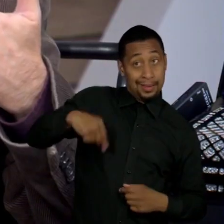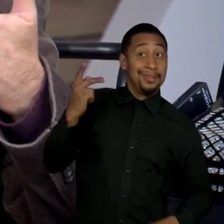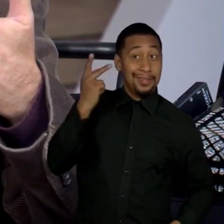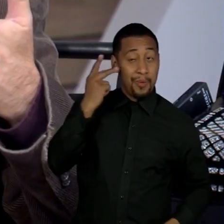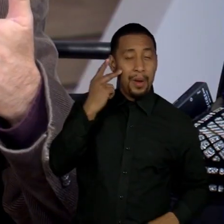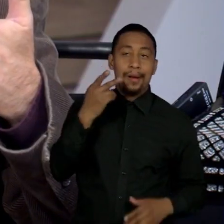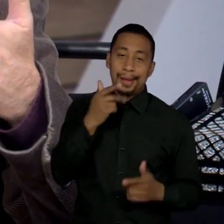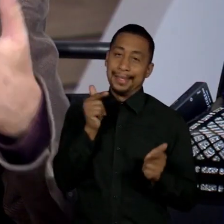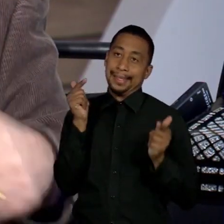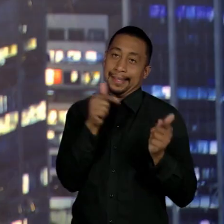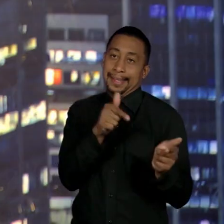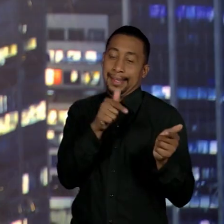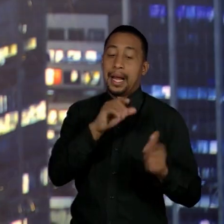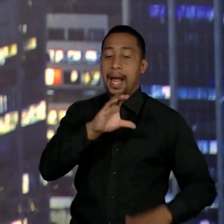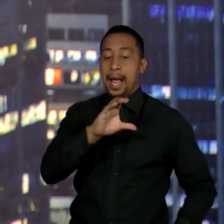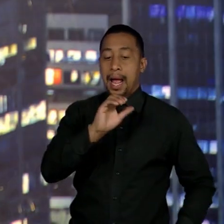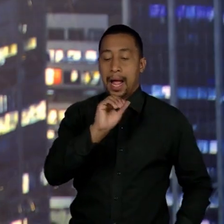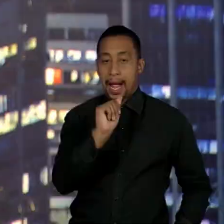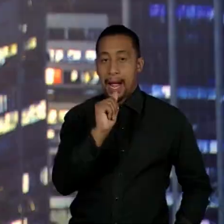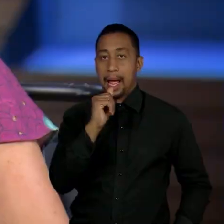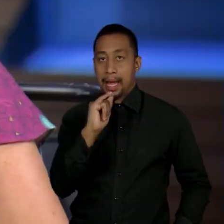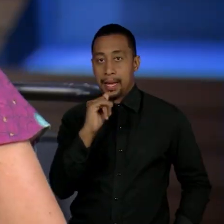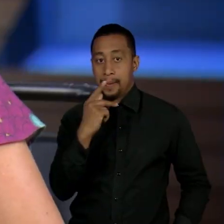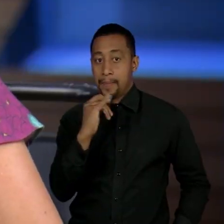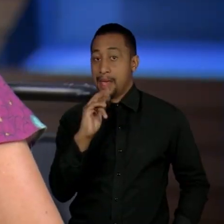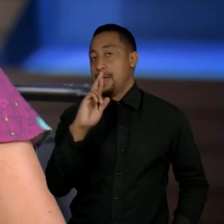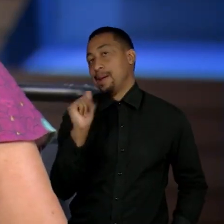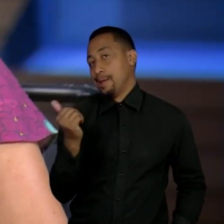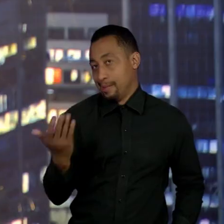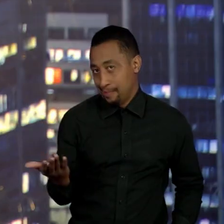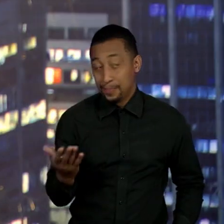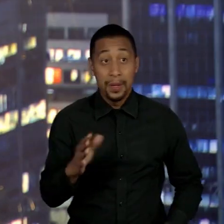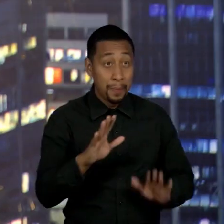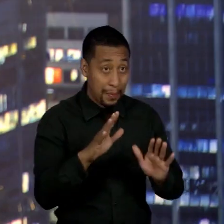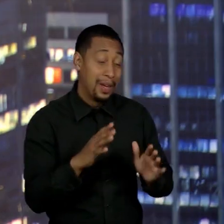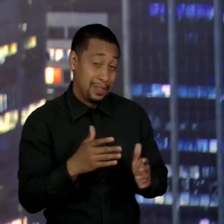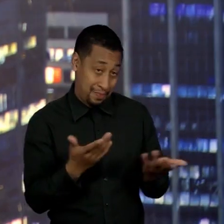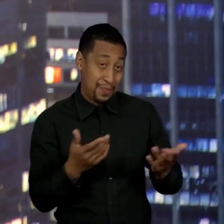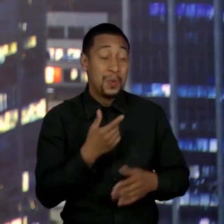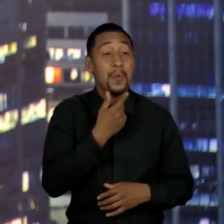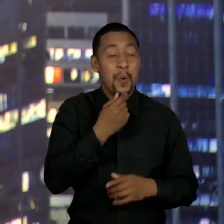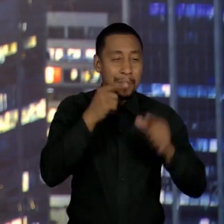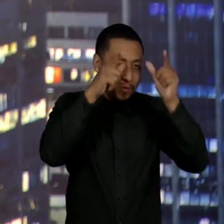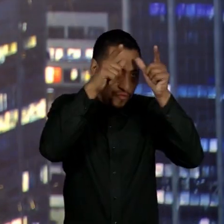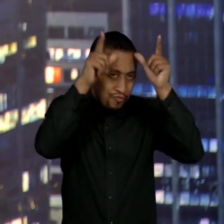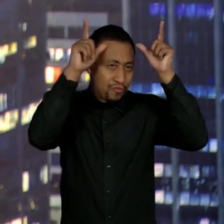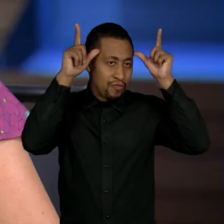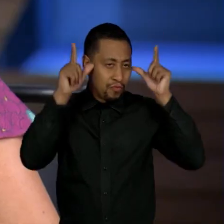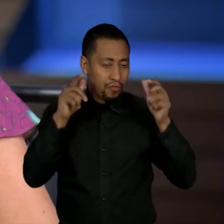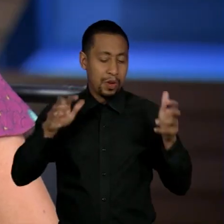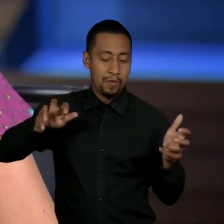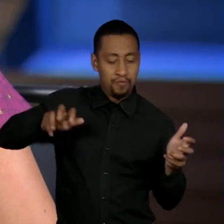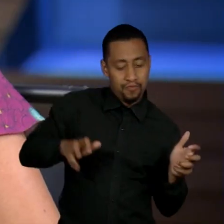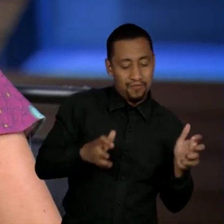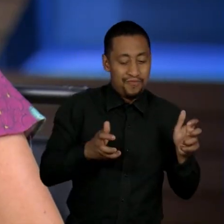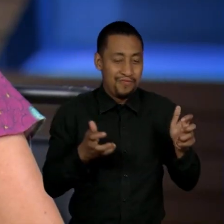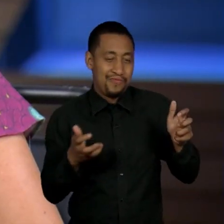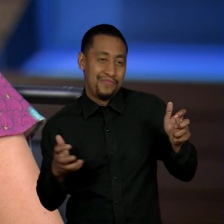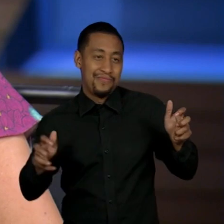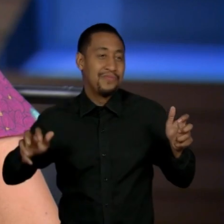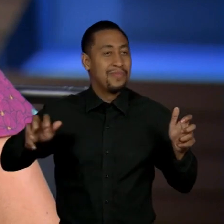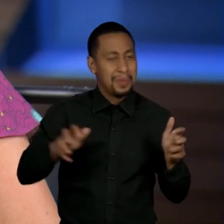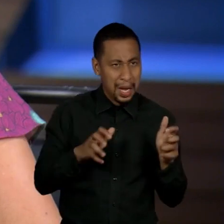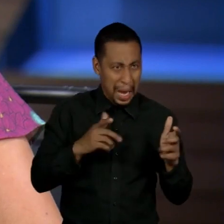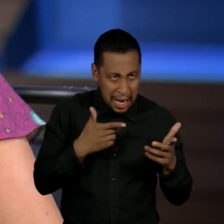remete a esse dado histórico. E Luiz Gonzaga, né? Que Sim. Não dá para falar de festa junina sem falar dele. Qual que é Exatamente. O papel nessas comemorações? Luiz